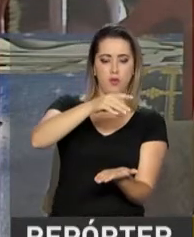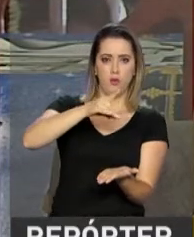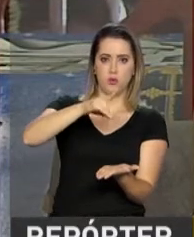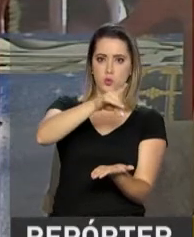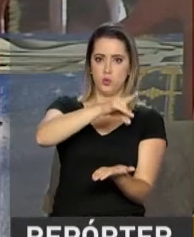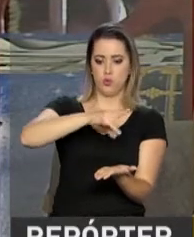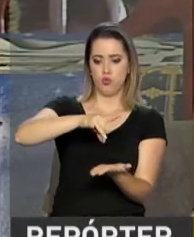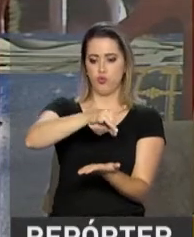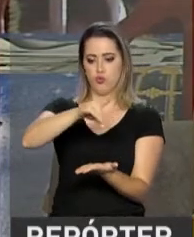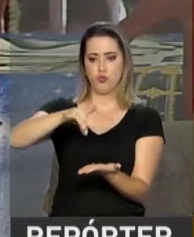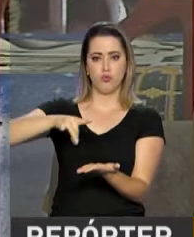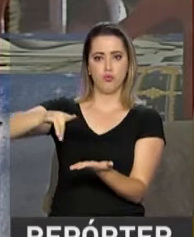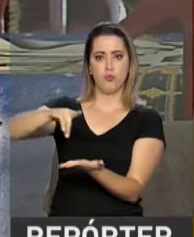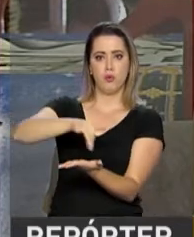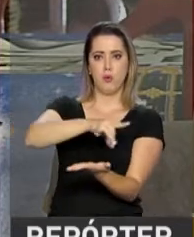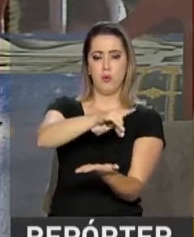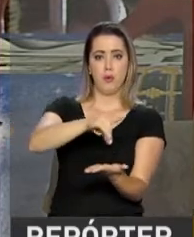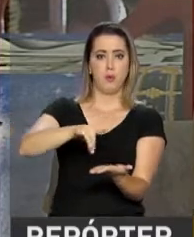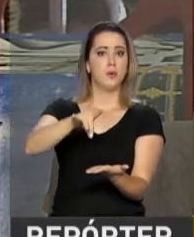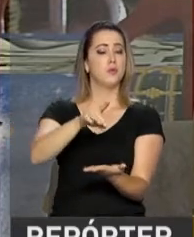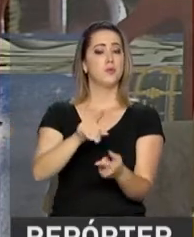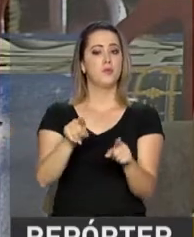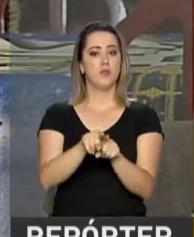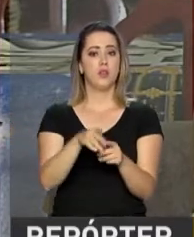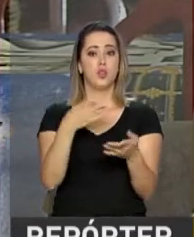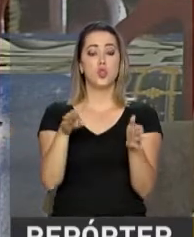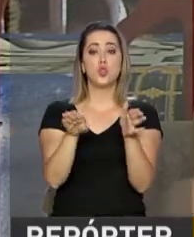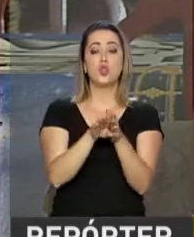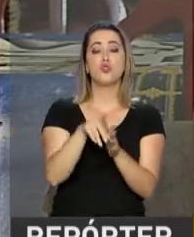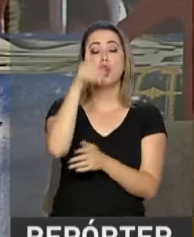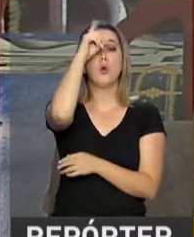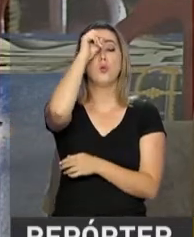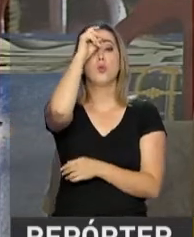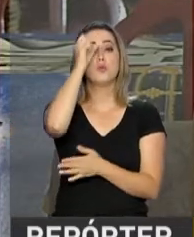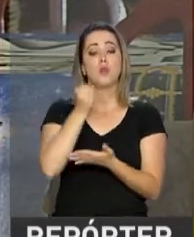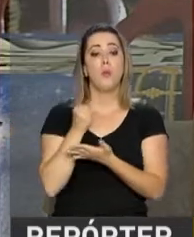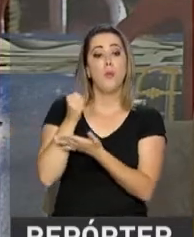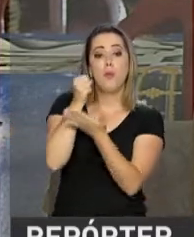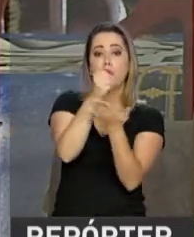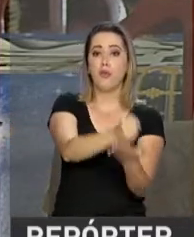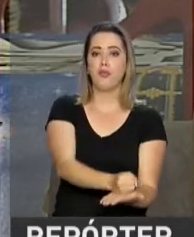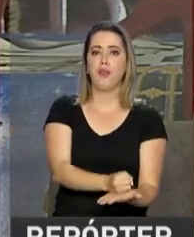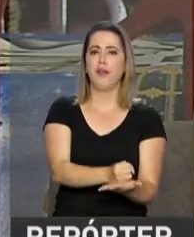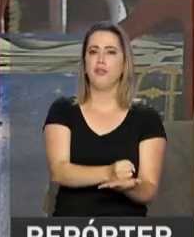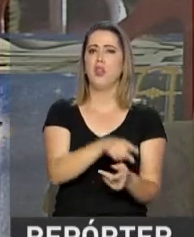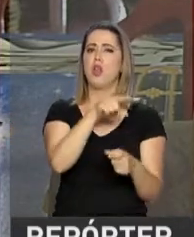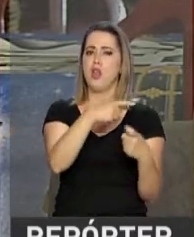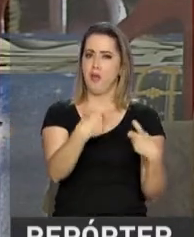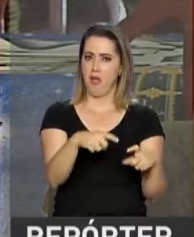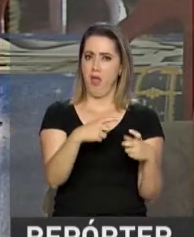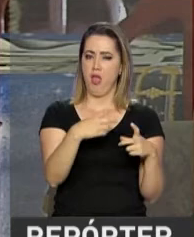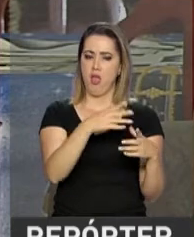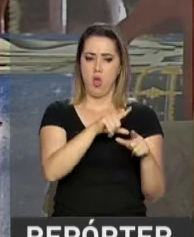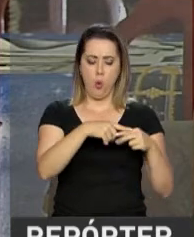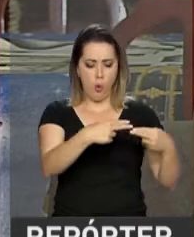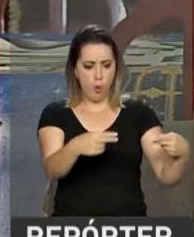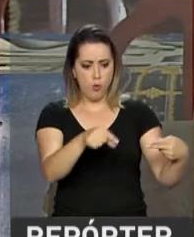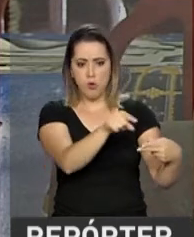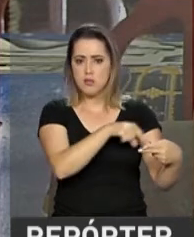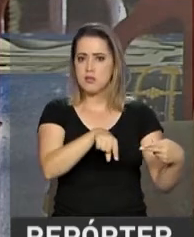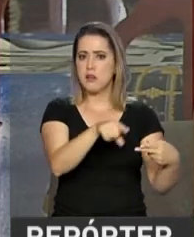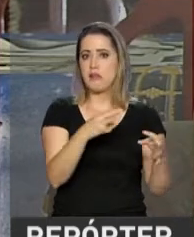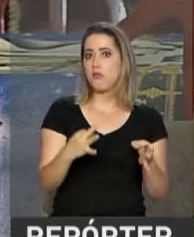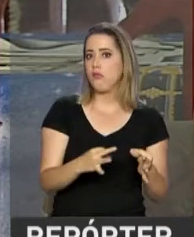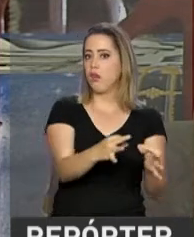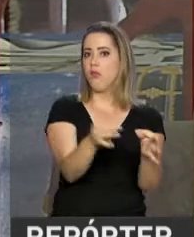a passar para mim através de doação e uma máquina e tecnologia